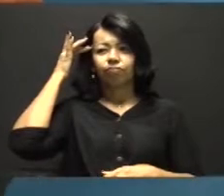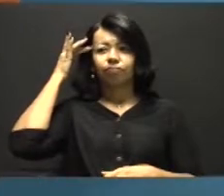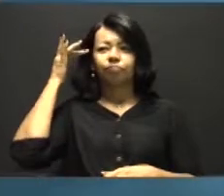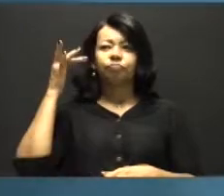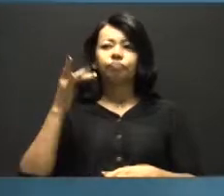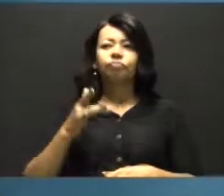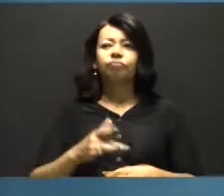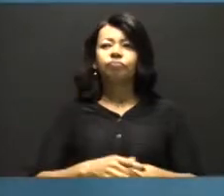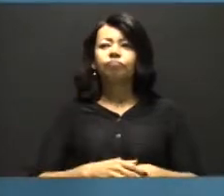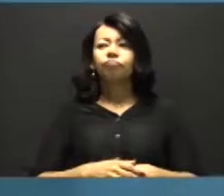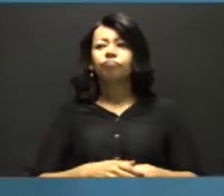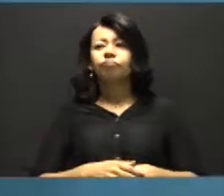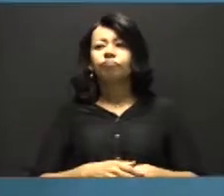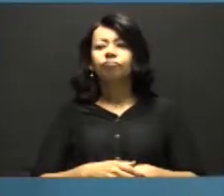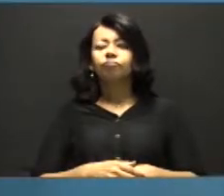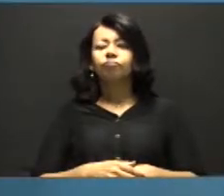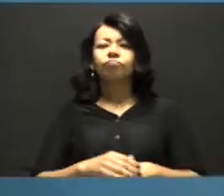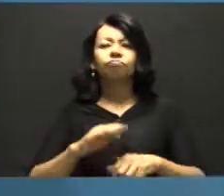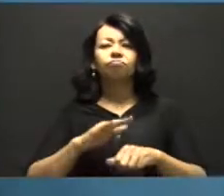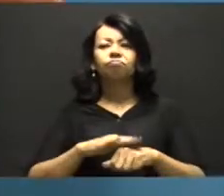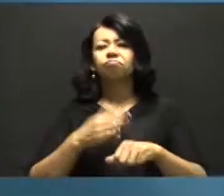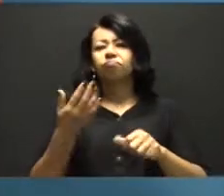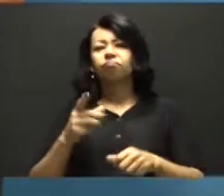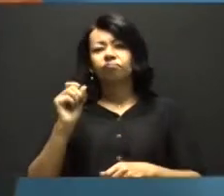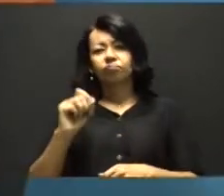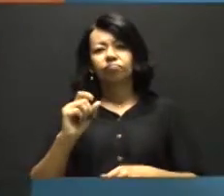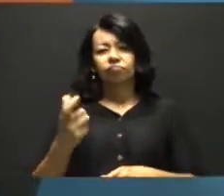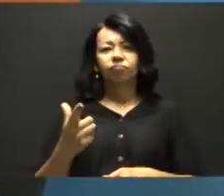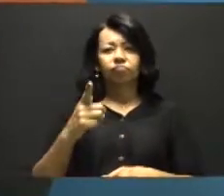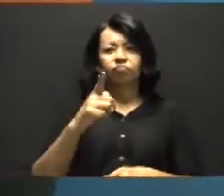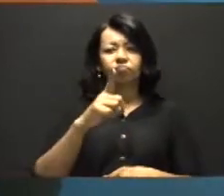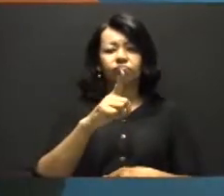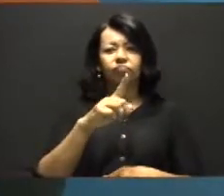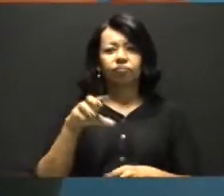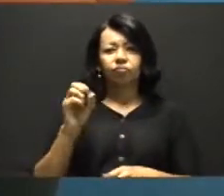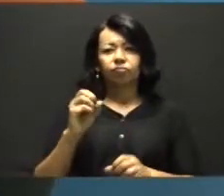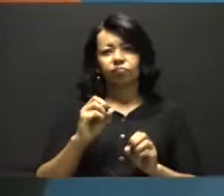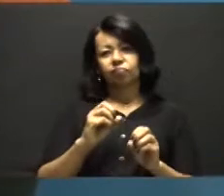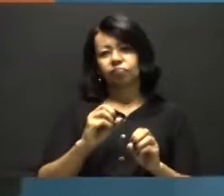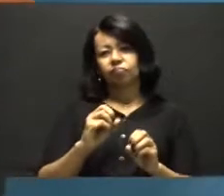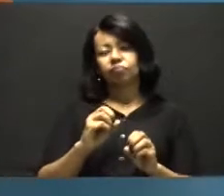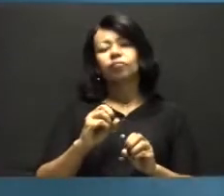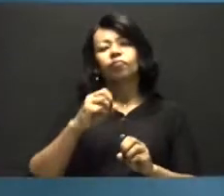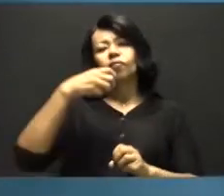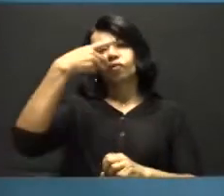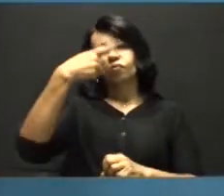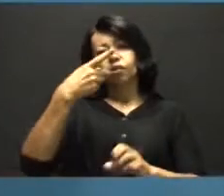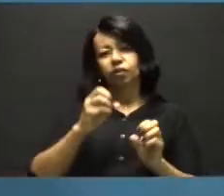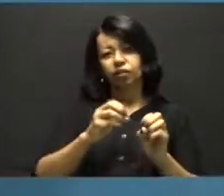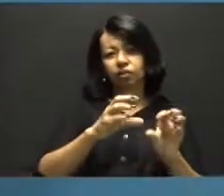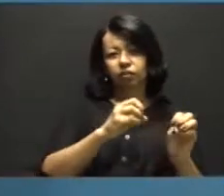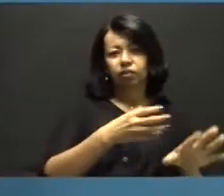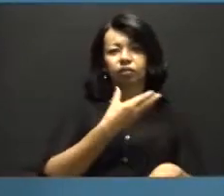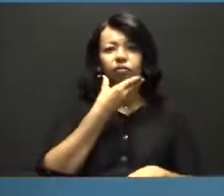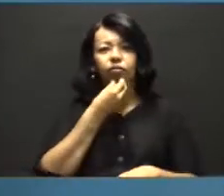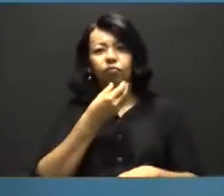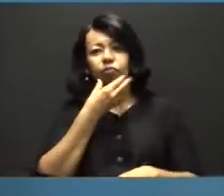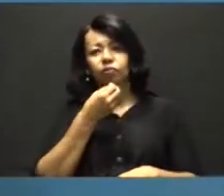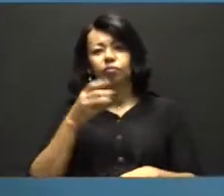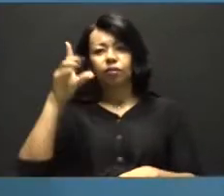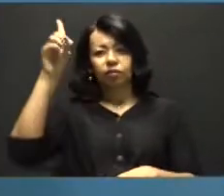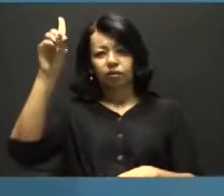minha linda razão que orienta os homens deus quer